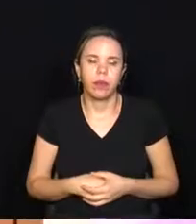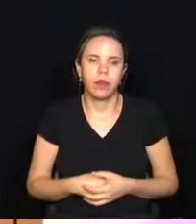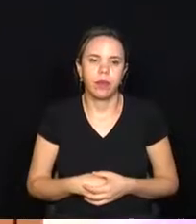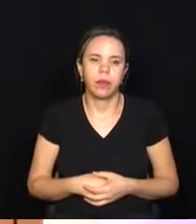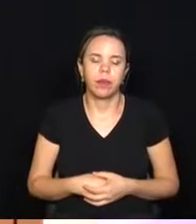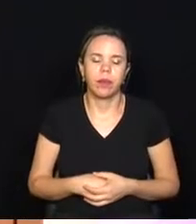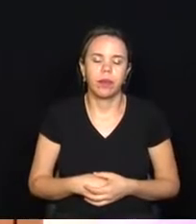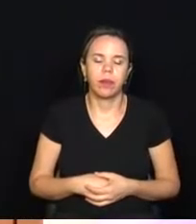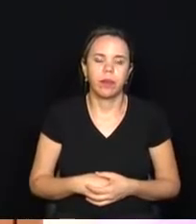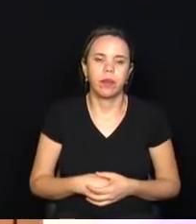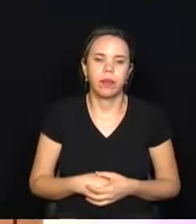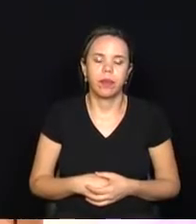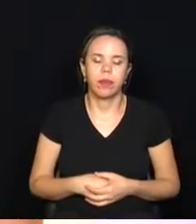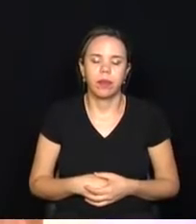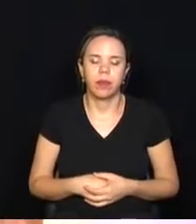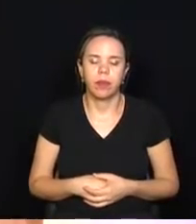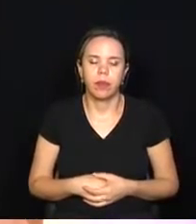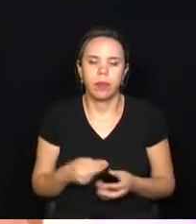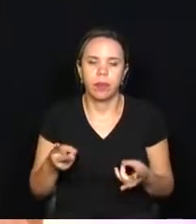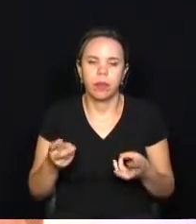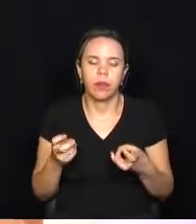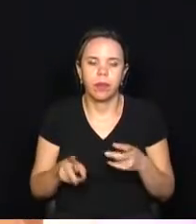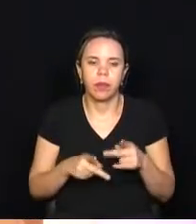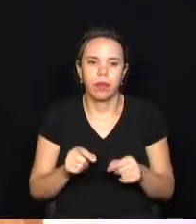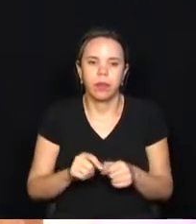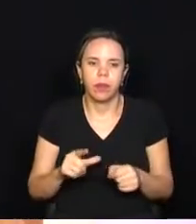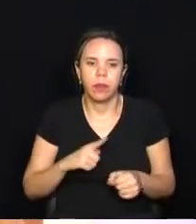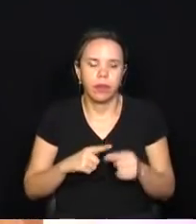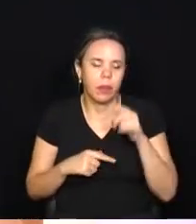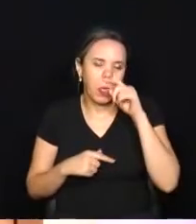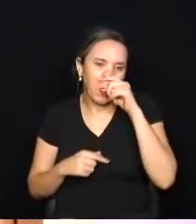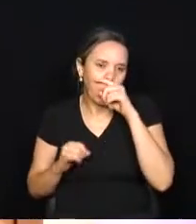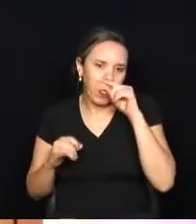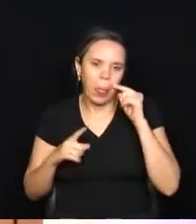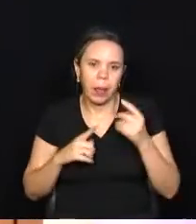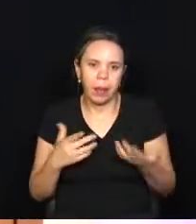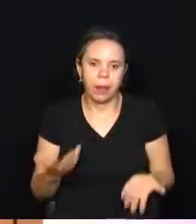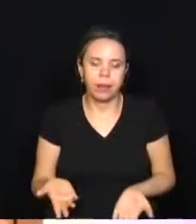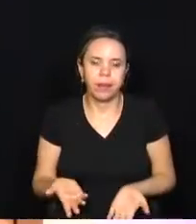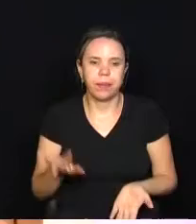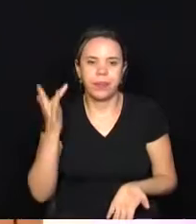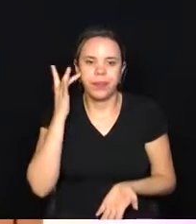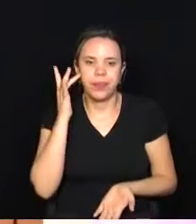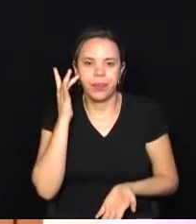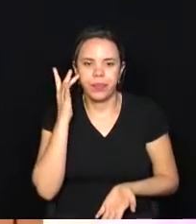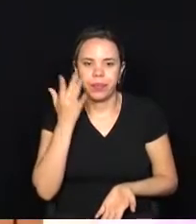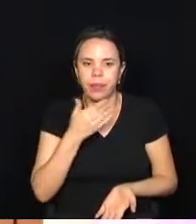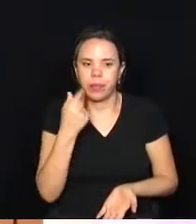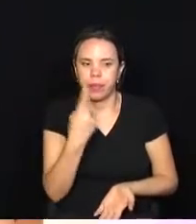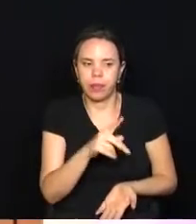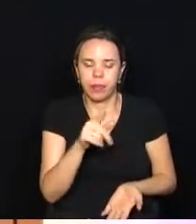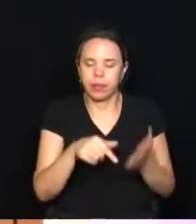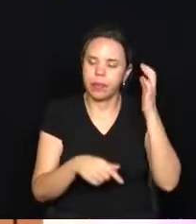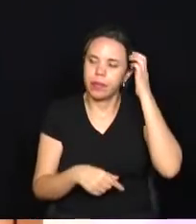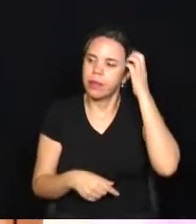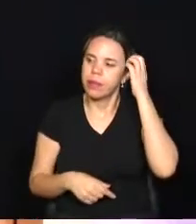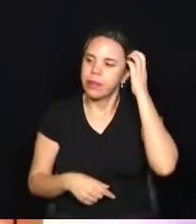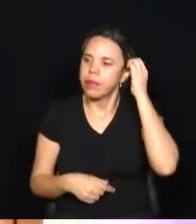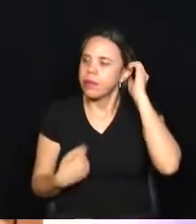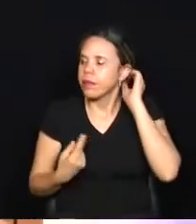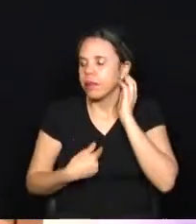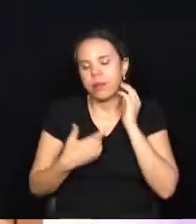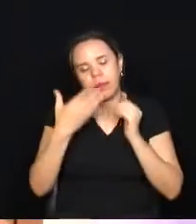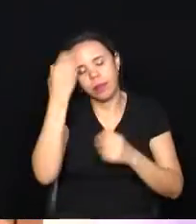Isso é uma percepção que as pessoas têm que ter. Né? Se eu estou achando que o melhor para ele é isso, tá? Mas a gente